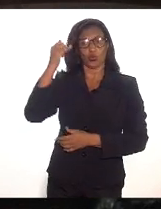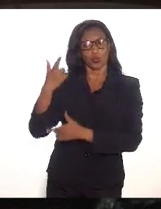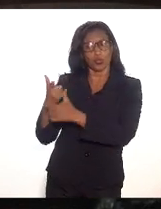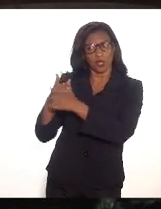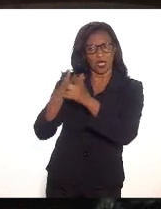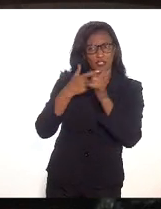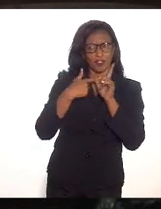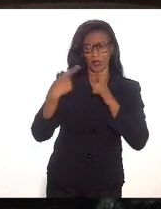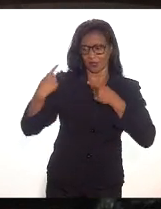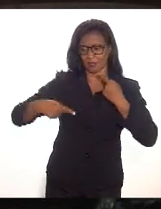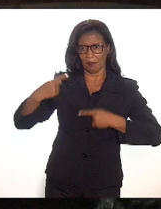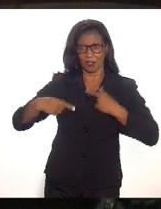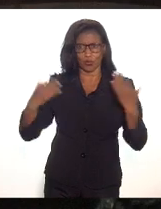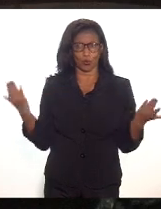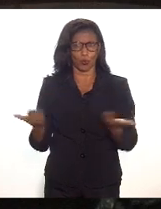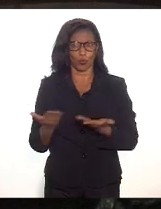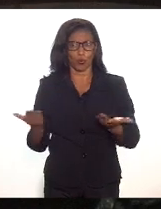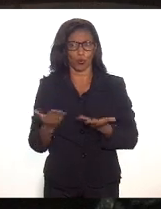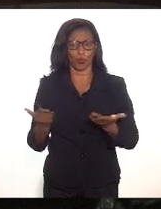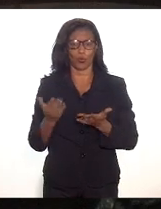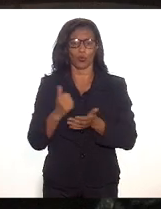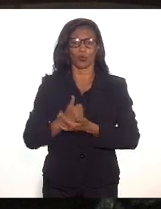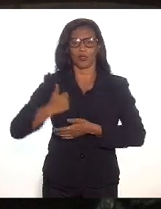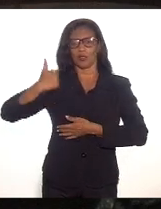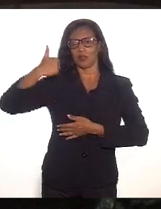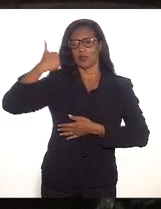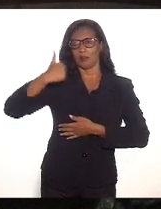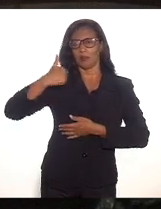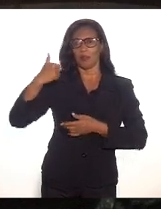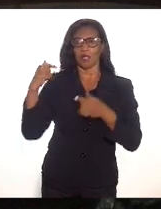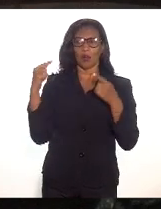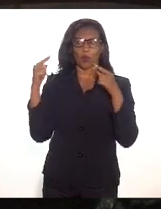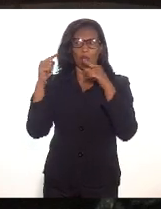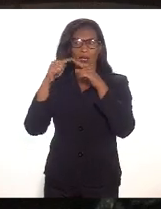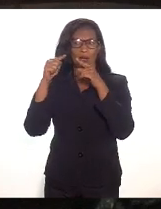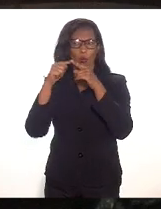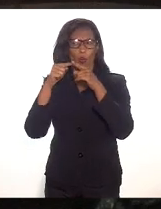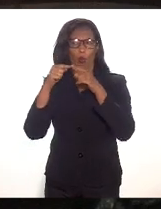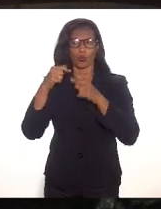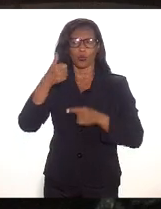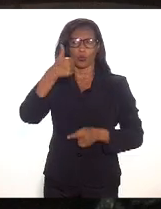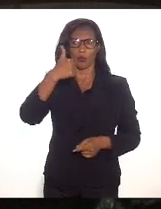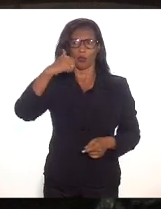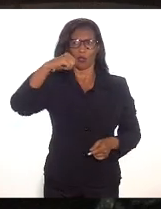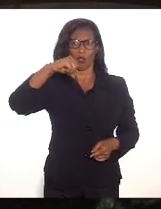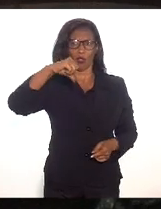são debatidos hoje, ele é do primeiro acordo de 97,